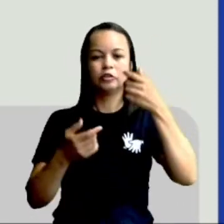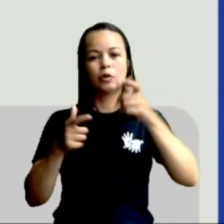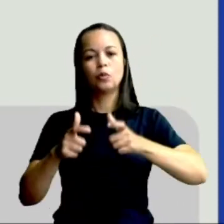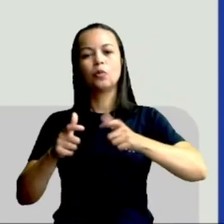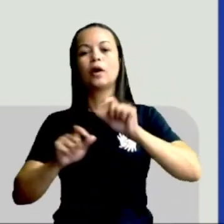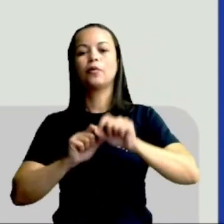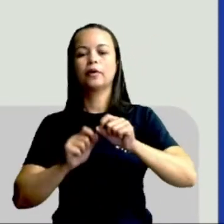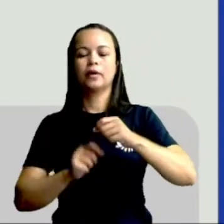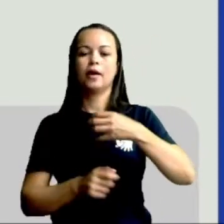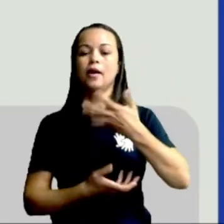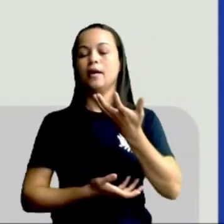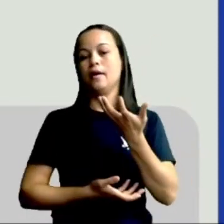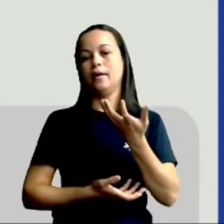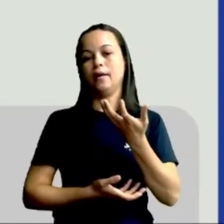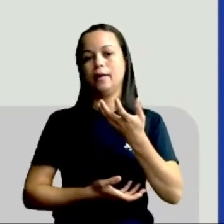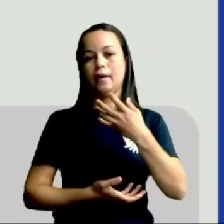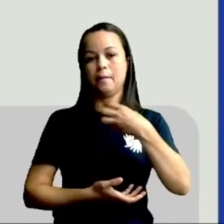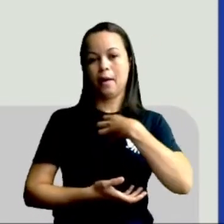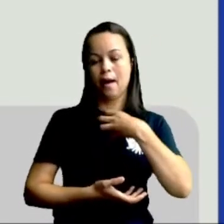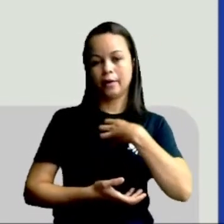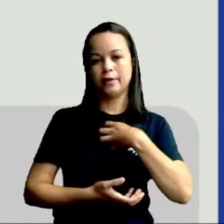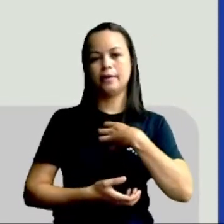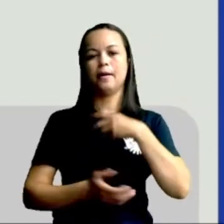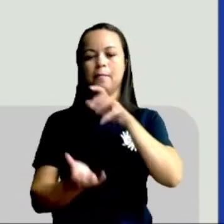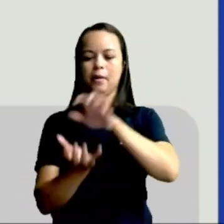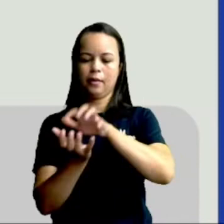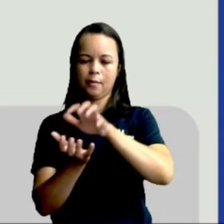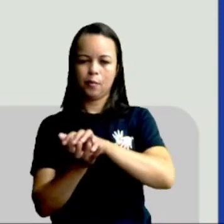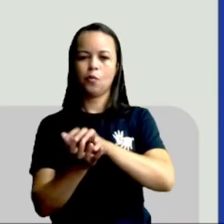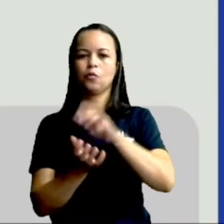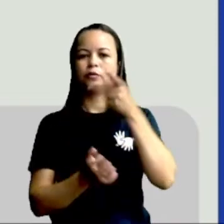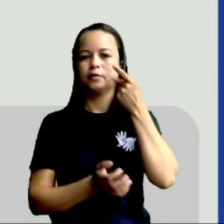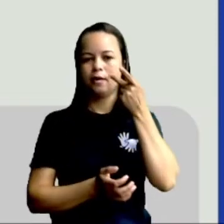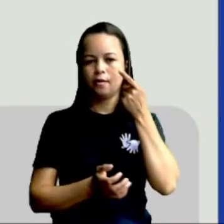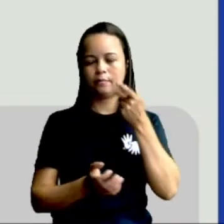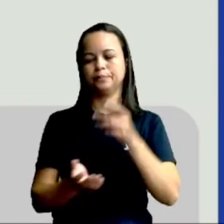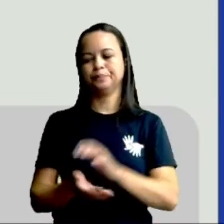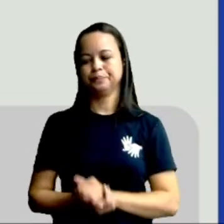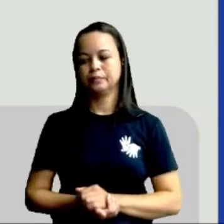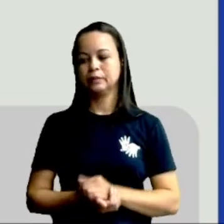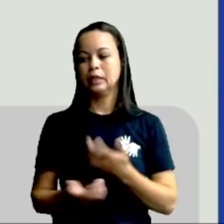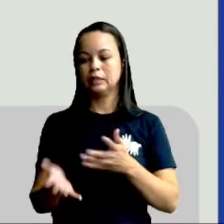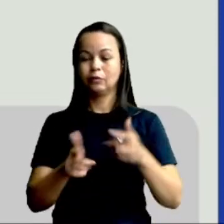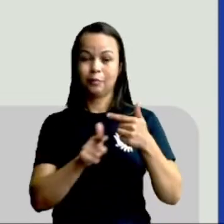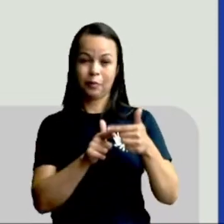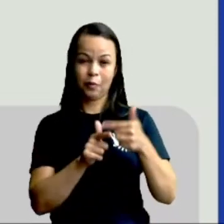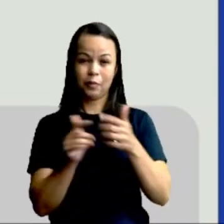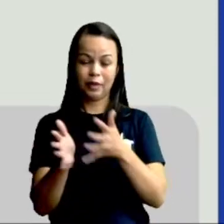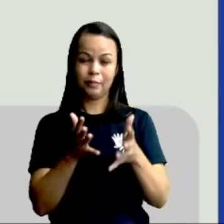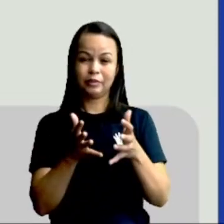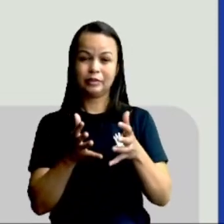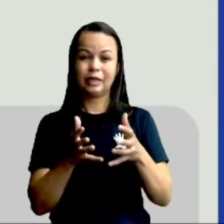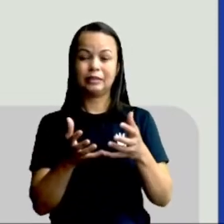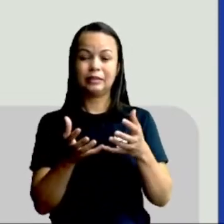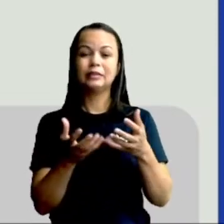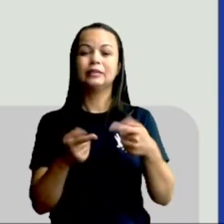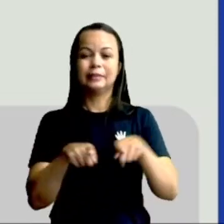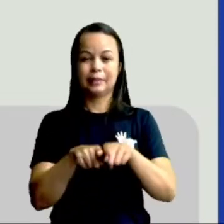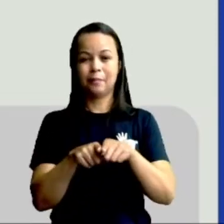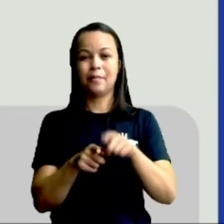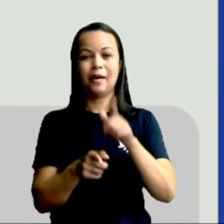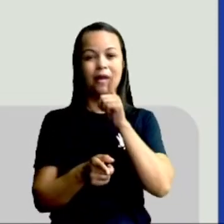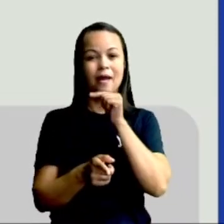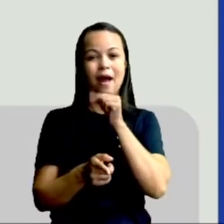Bahia, Pernambuco e Ceará. No sertão, os produtores têm sempre prejuízo devido às constantes secas, mais uma vez,